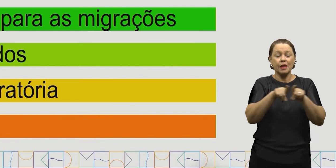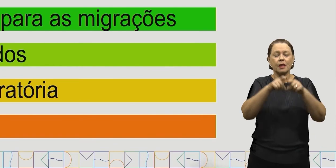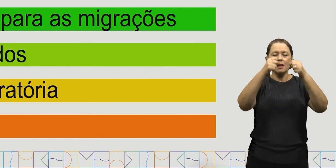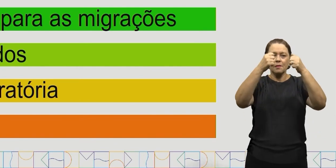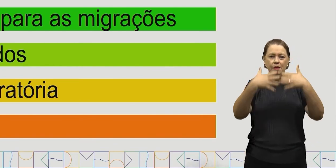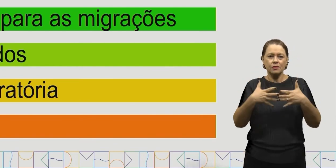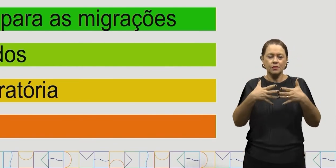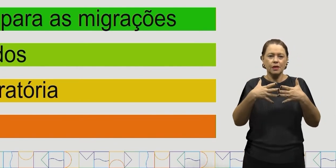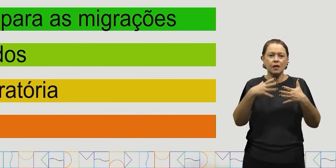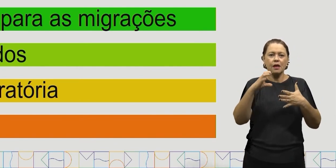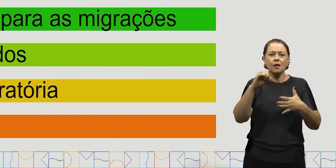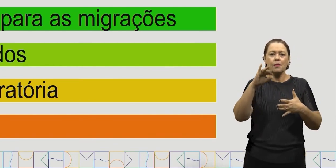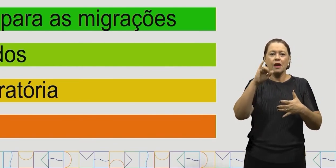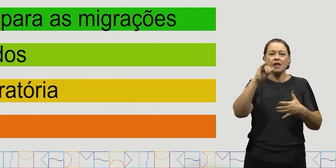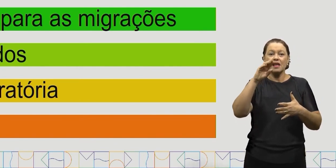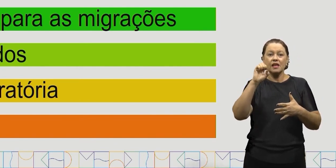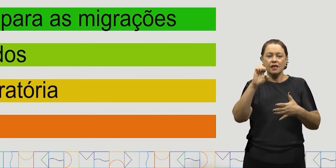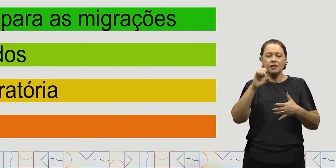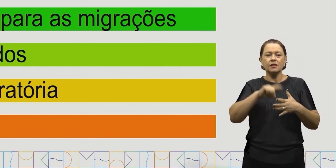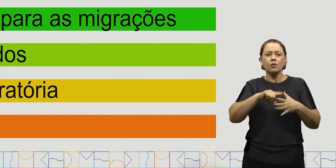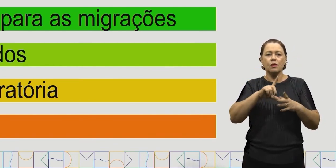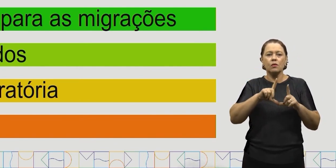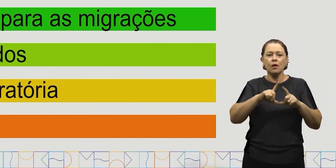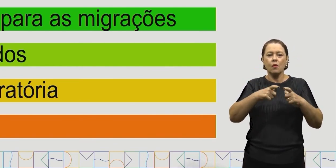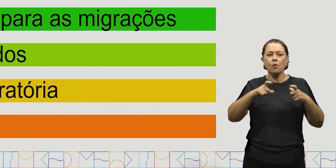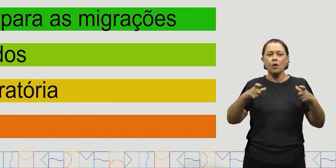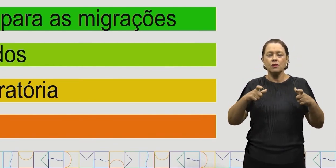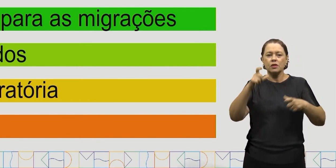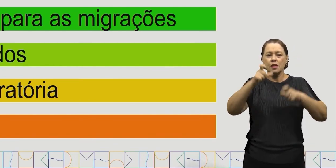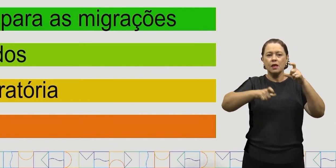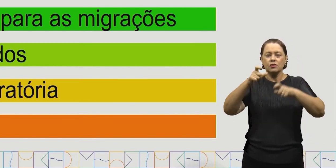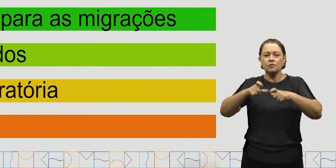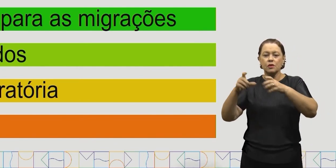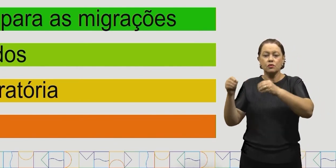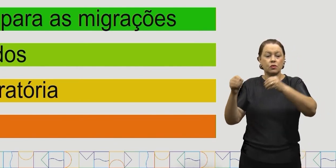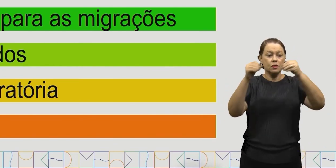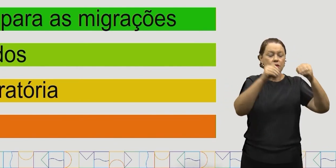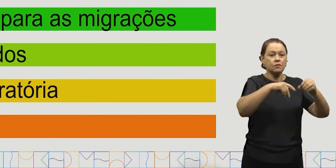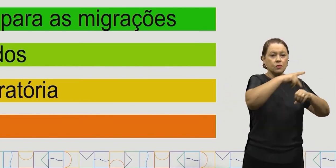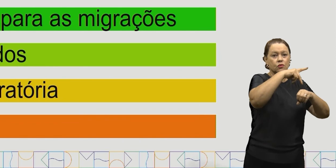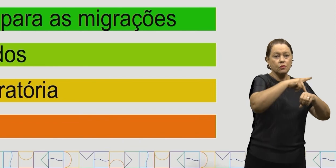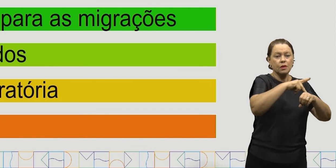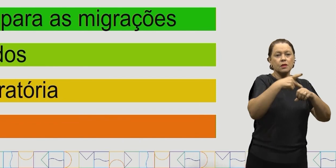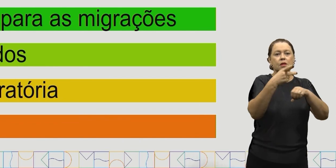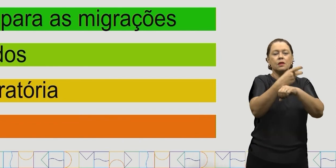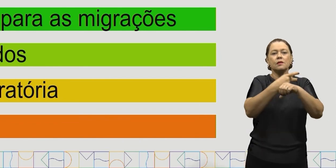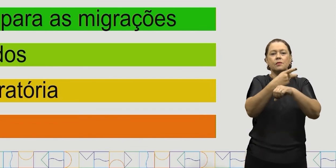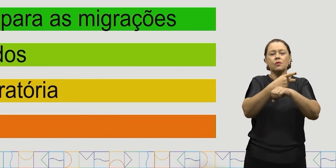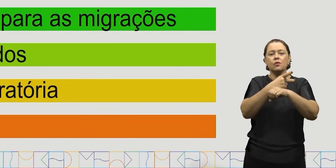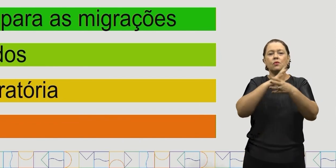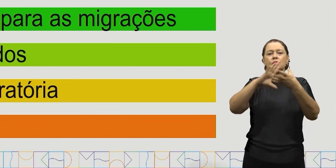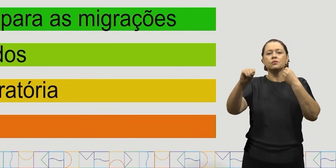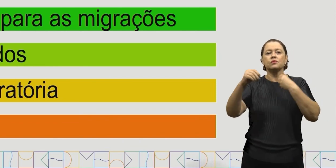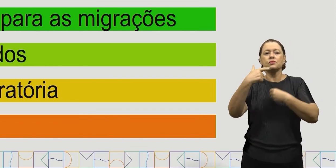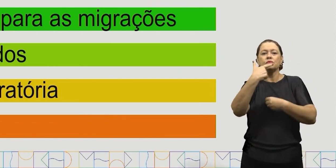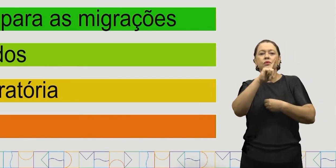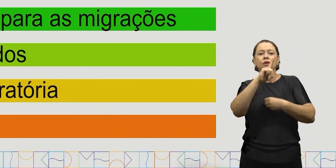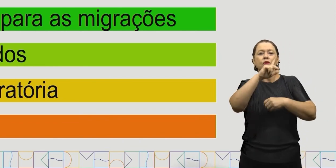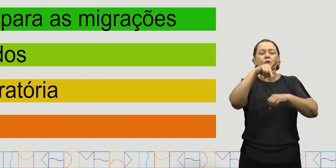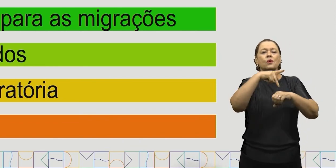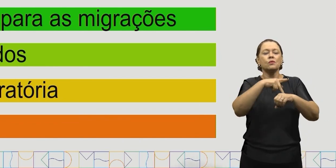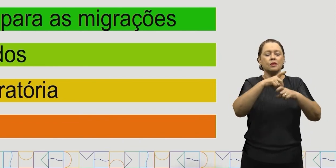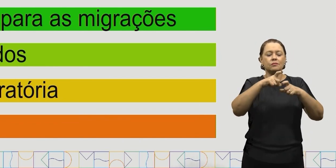falamos de crise migratória, que é quando o número de pessoas que deixam seus países e buscam refúgio em outro país